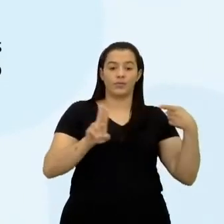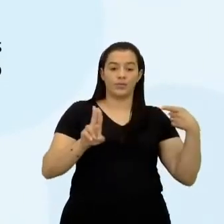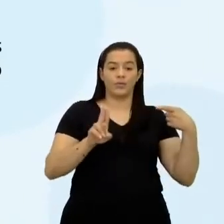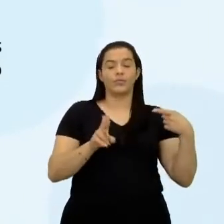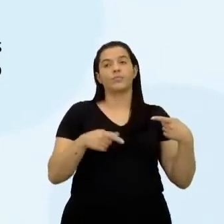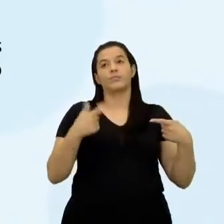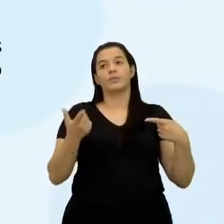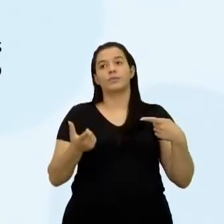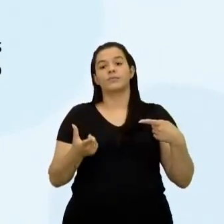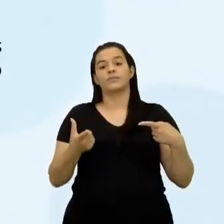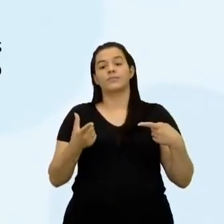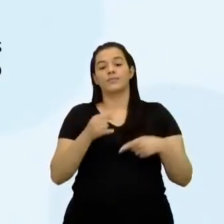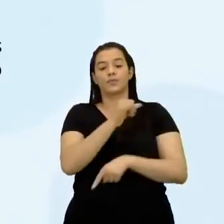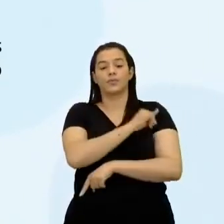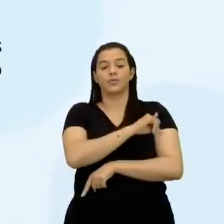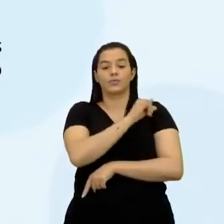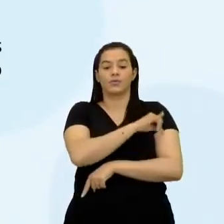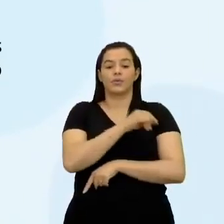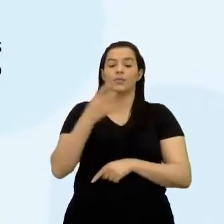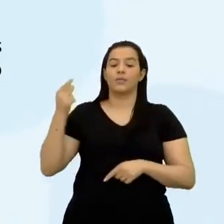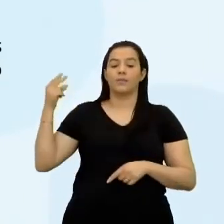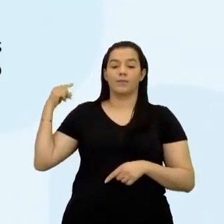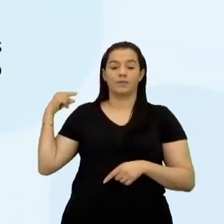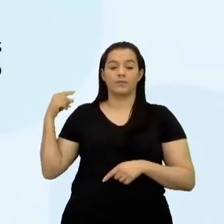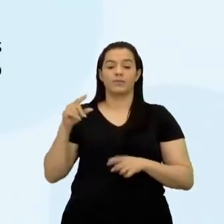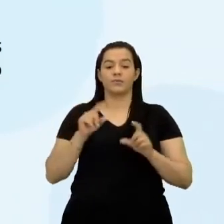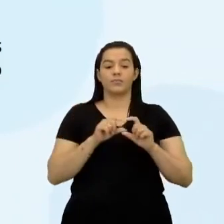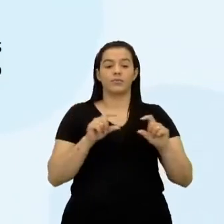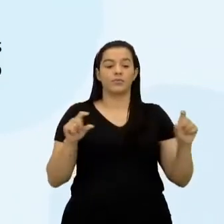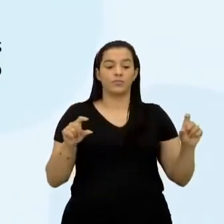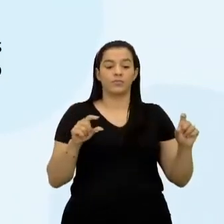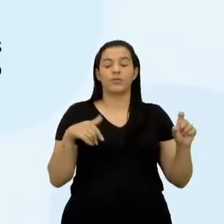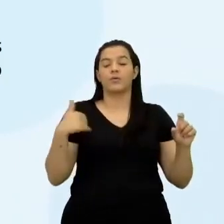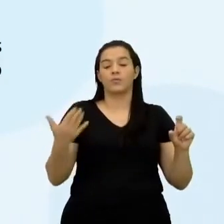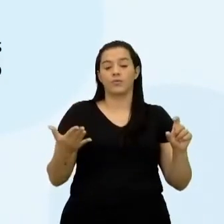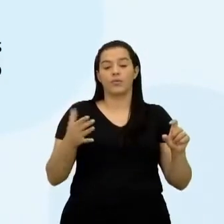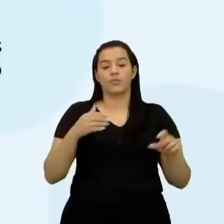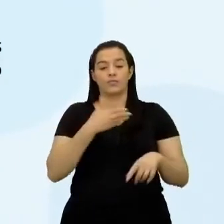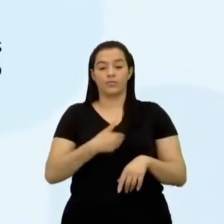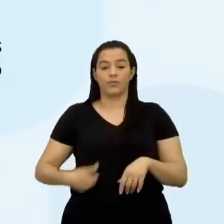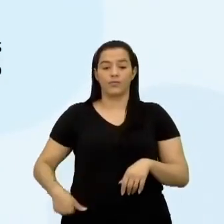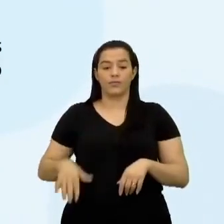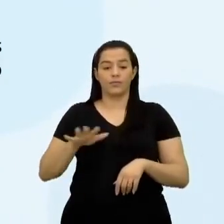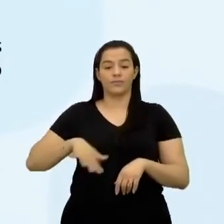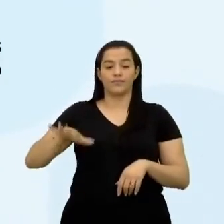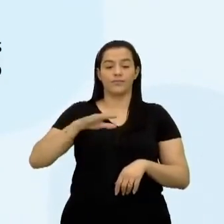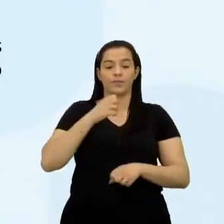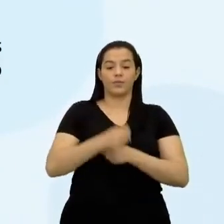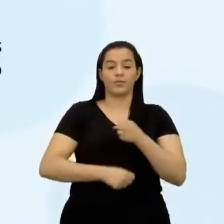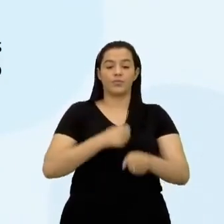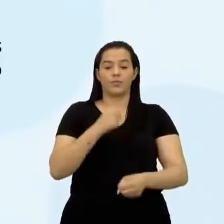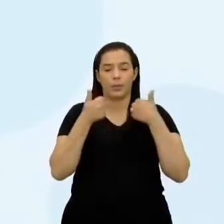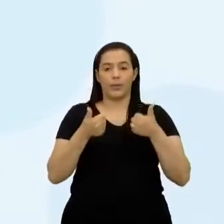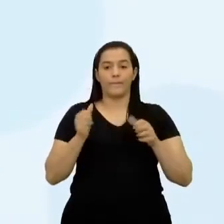por exemplo, da cidade do Rio de Janeiro e de São Paulo, o governador-geral, o ano de fundação e a primeira